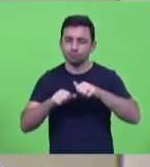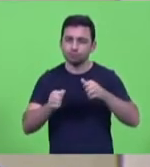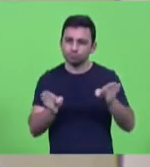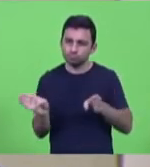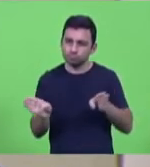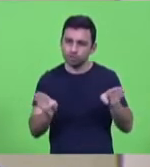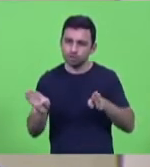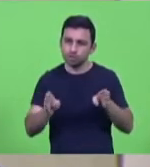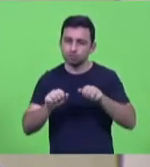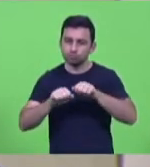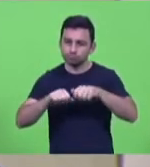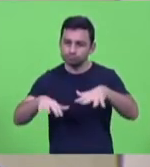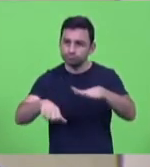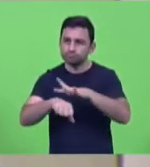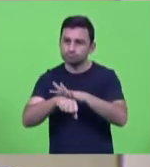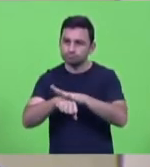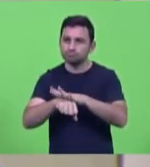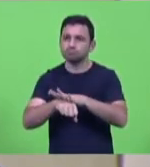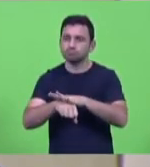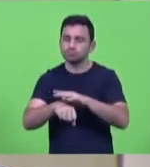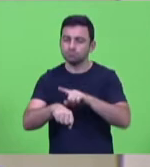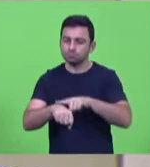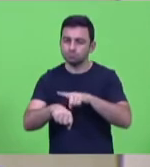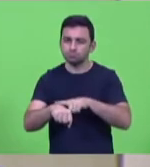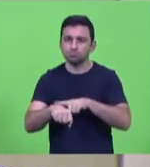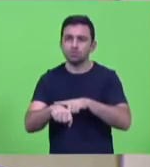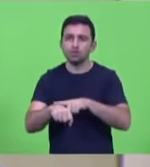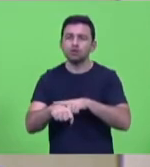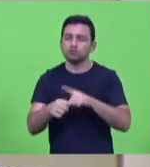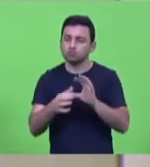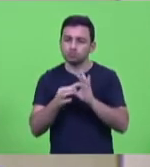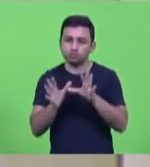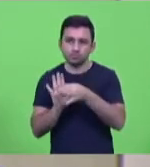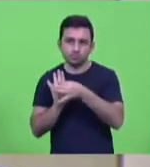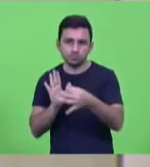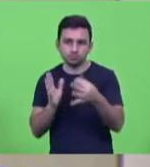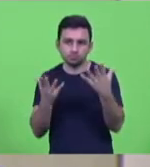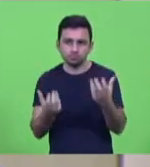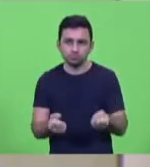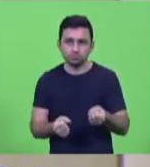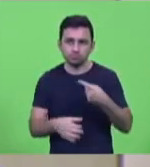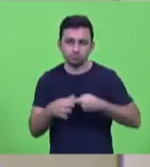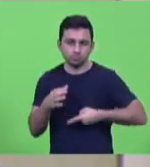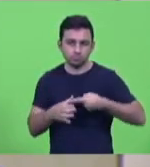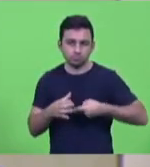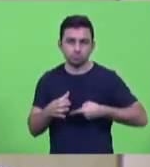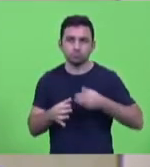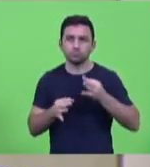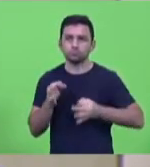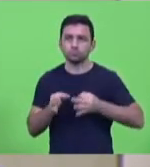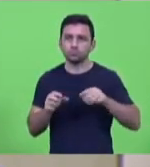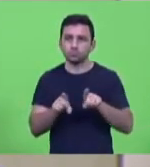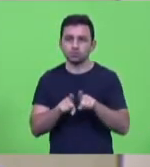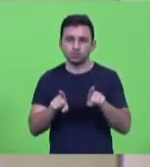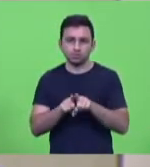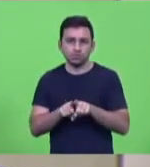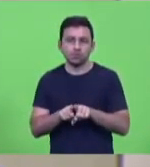âmbito do Estado de Santa Catarina. Com pareceres favoráveis das comissões de Constituição e Justiça e Comissão de Finanças e